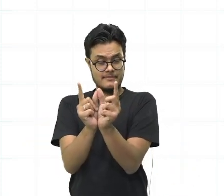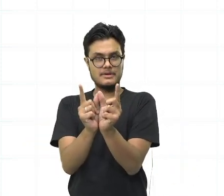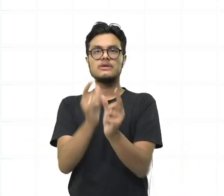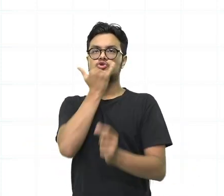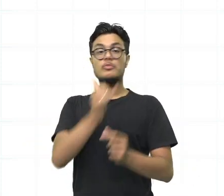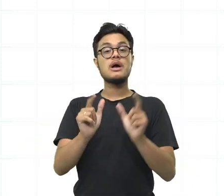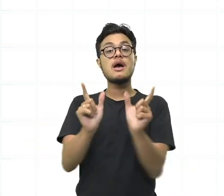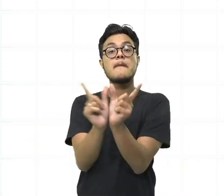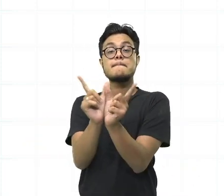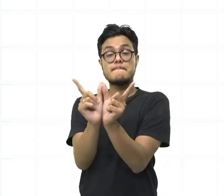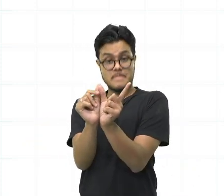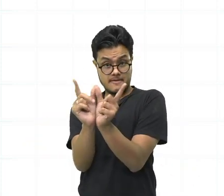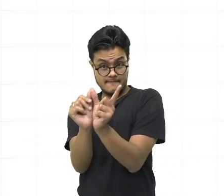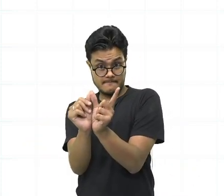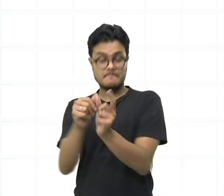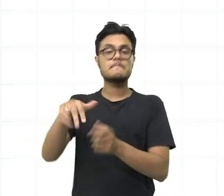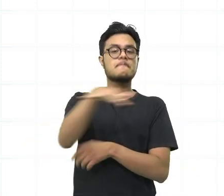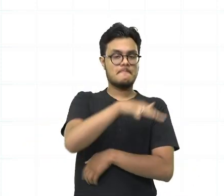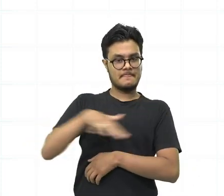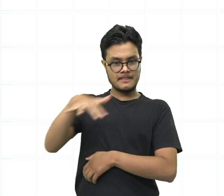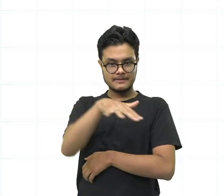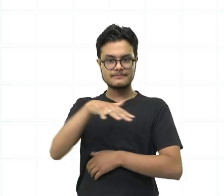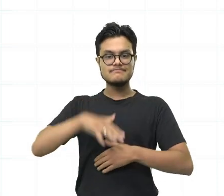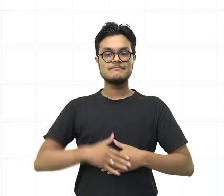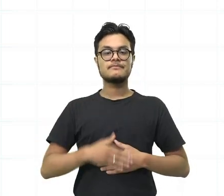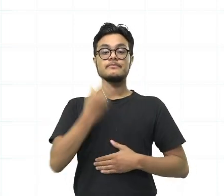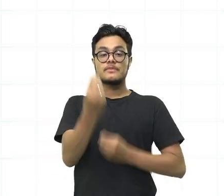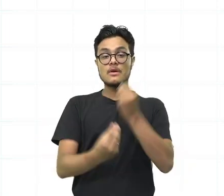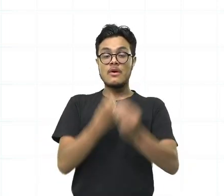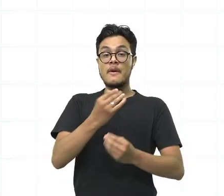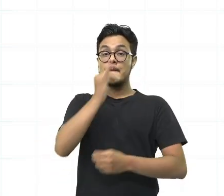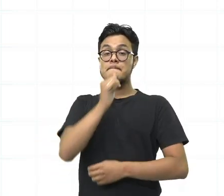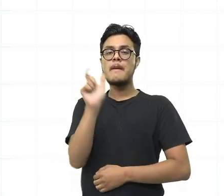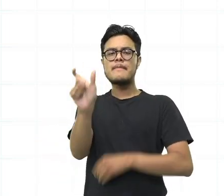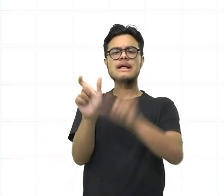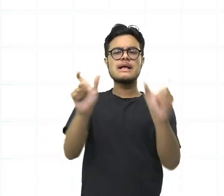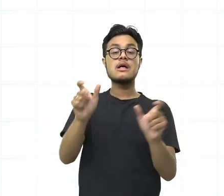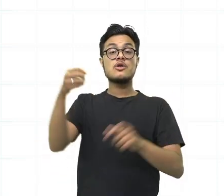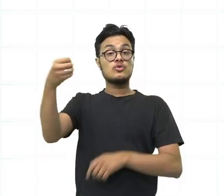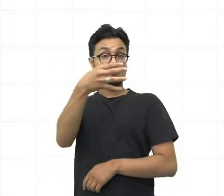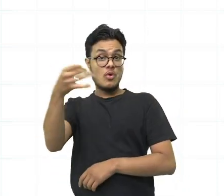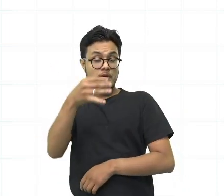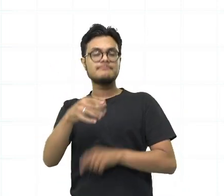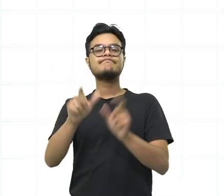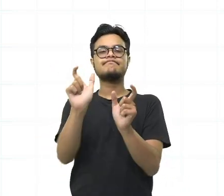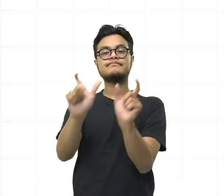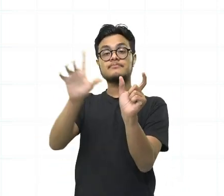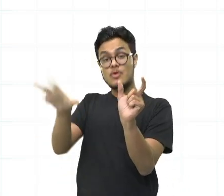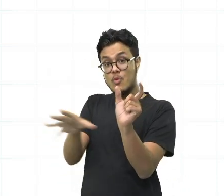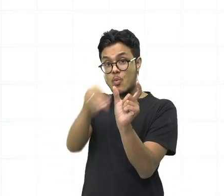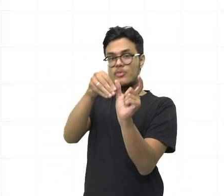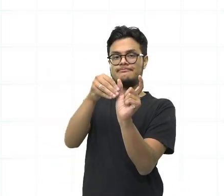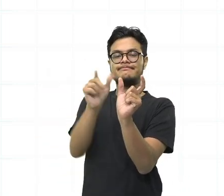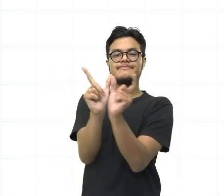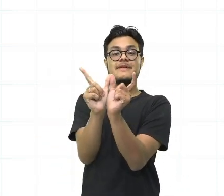prefixal, que é o processo de formação de palavras formadas pelo acréscimo